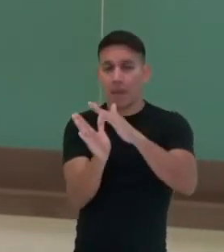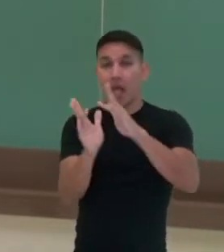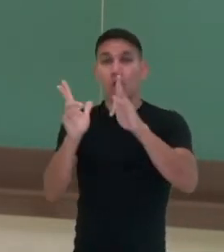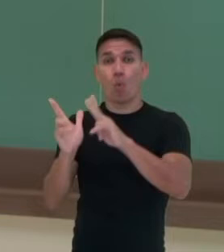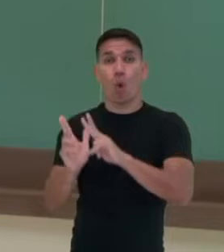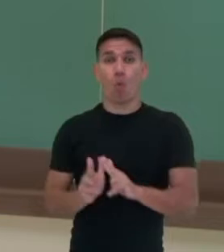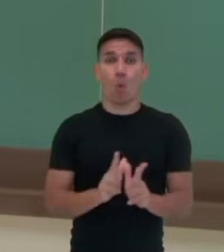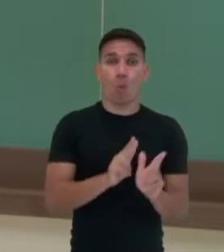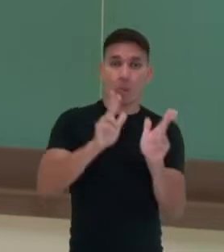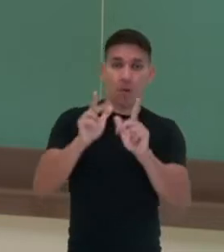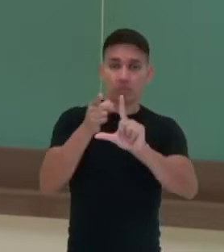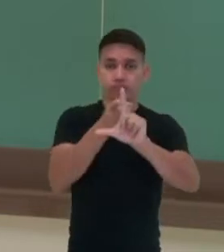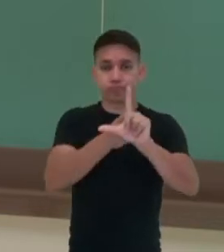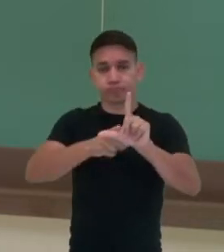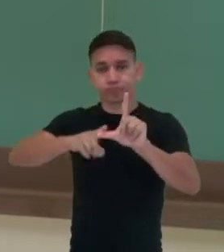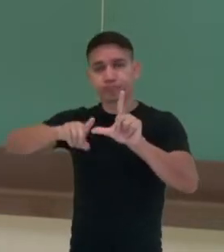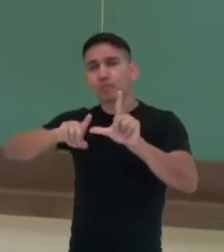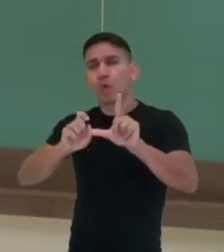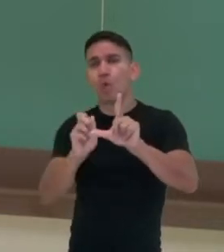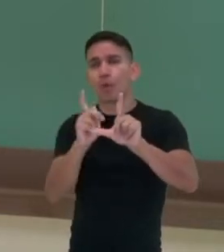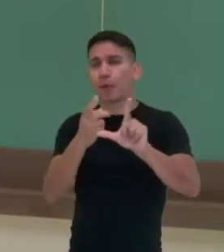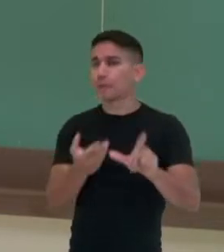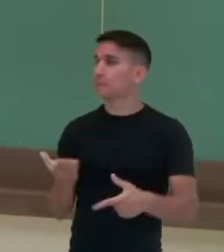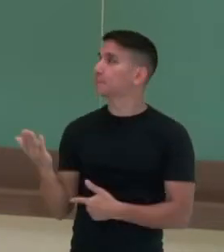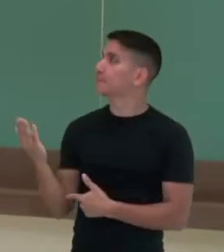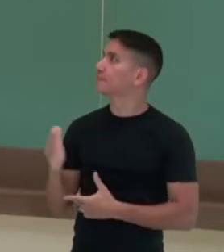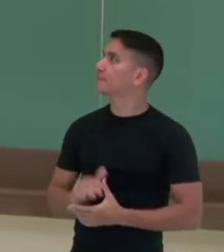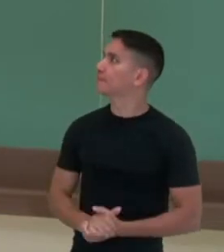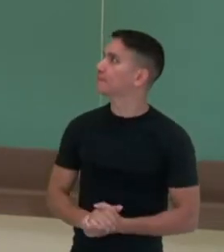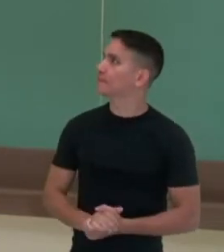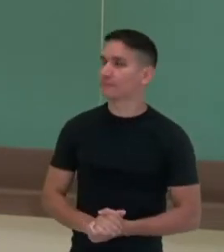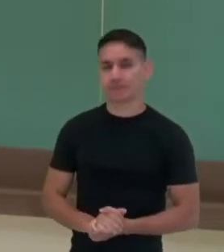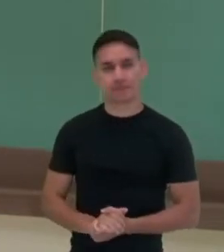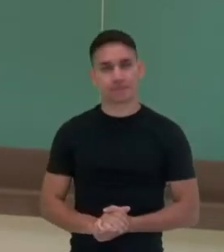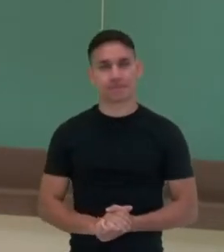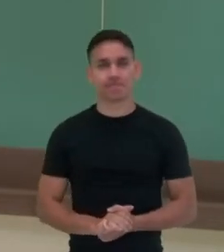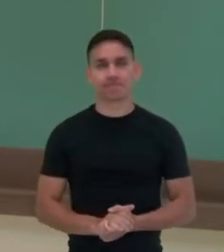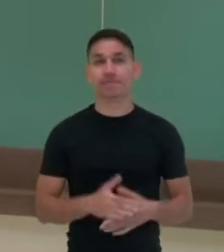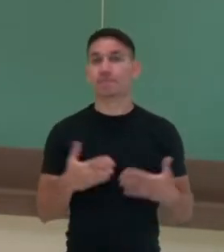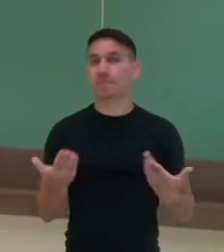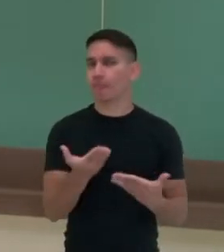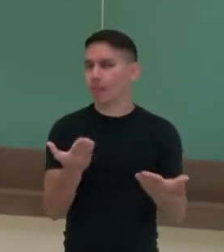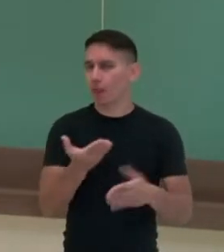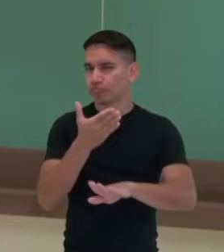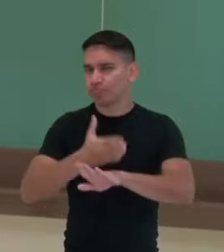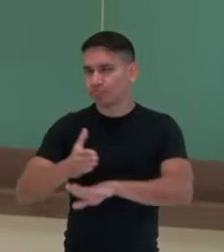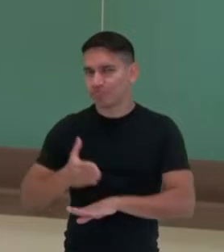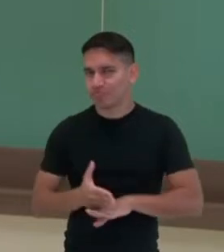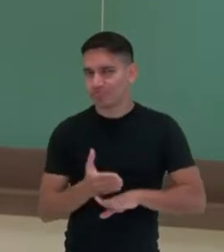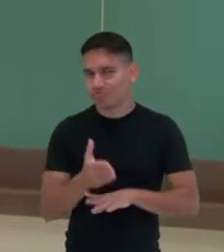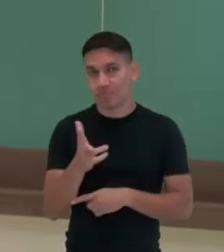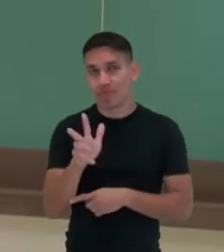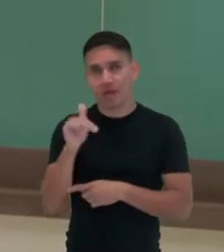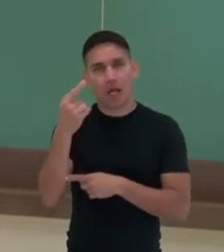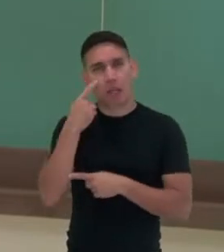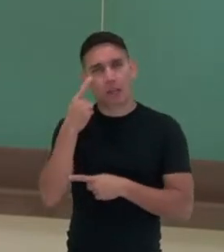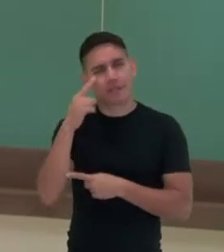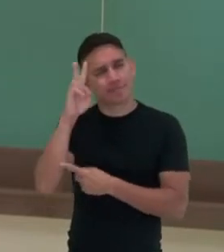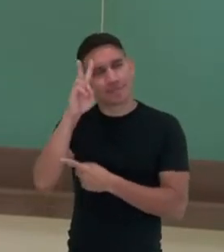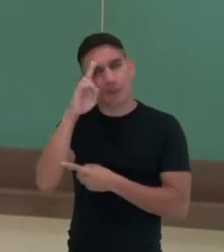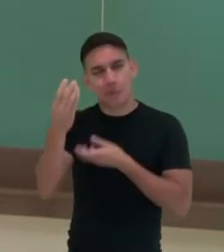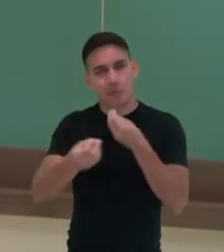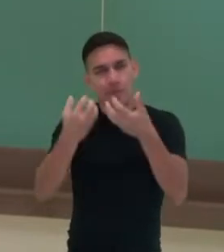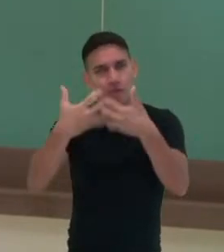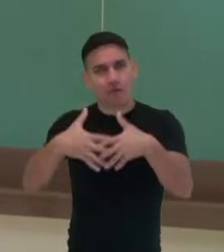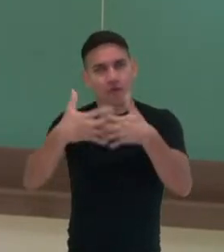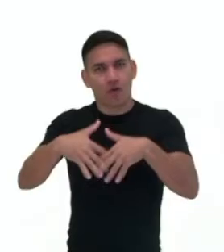essa angulação de 360 graus, tá bom? Então, tá jóia. Que tal a gente praticar um pouquinho, até para relembrar um pouco essas ideias